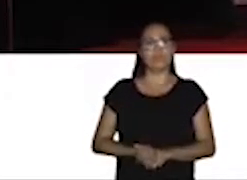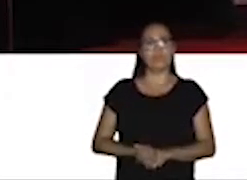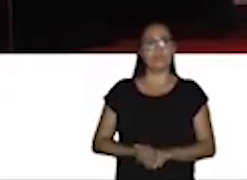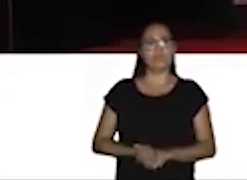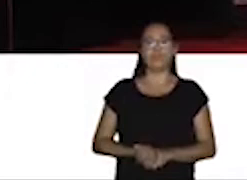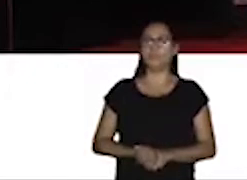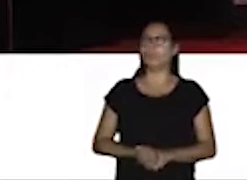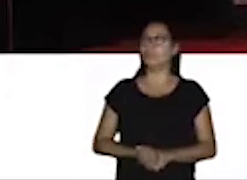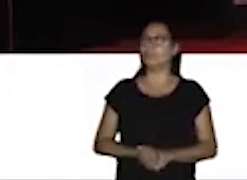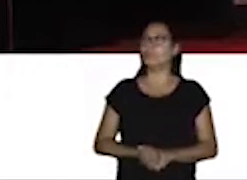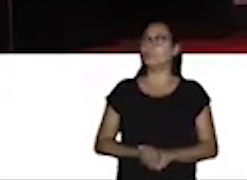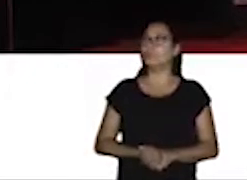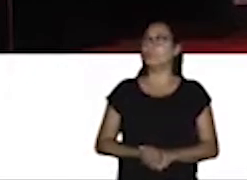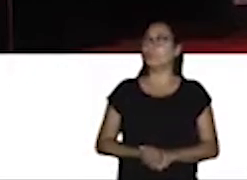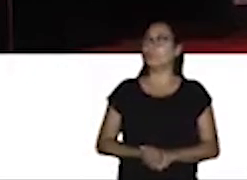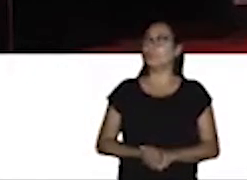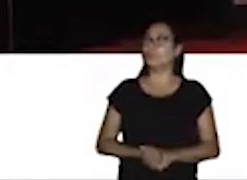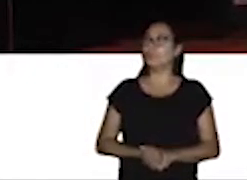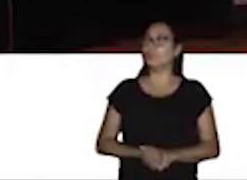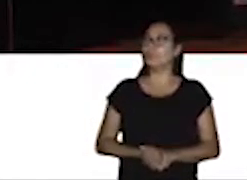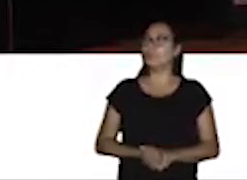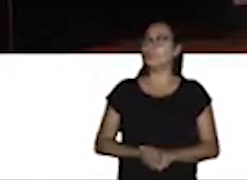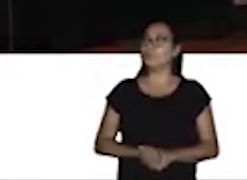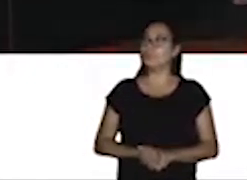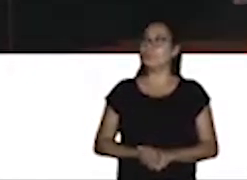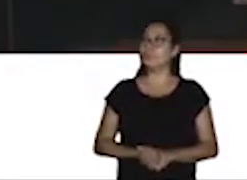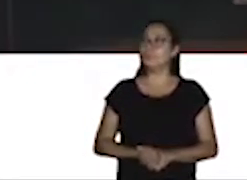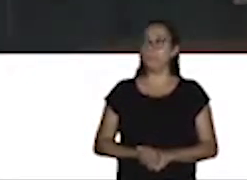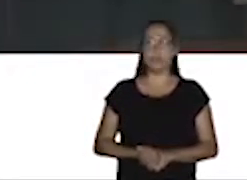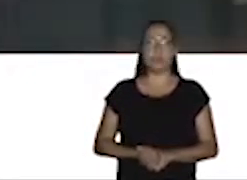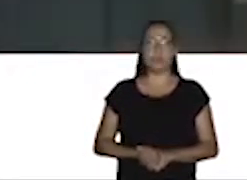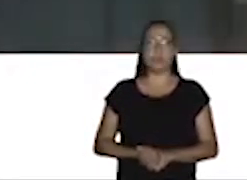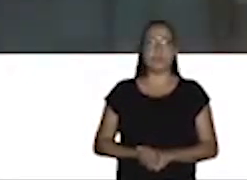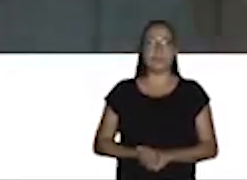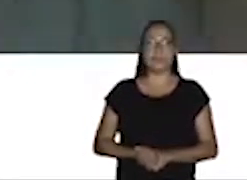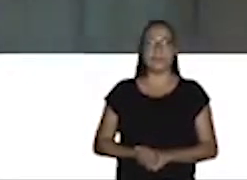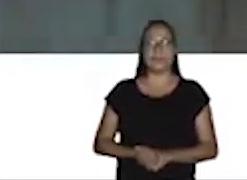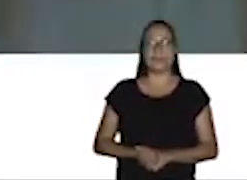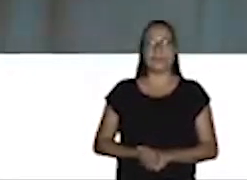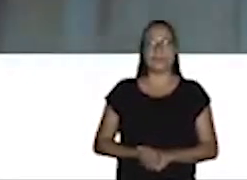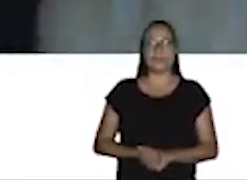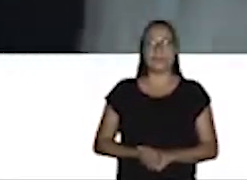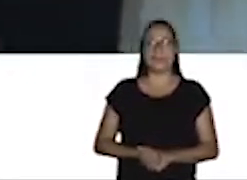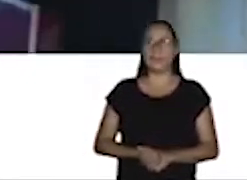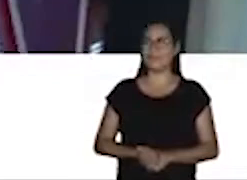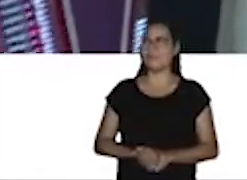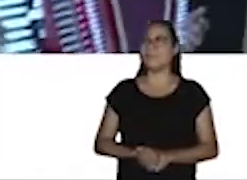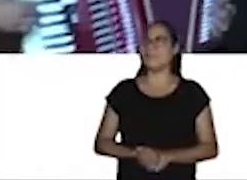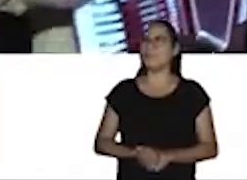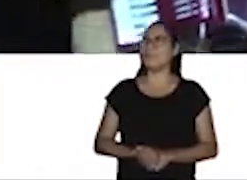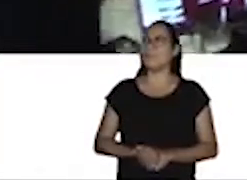Ô, Blau! Que tal foi o susto aí? Ô, Jandara! Jandara!